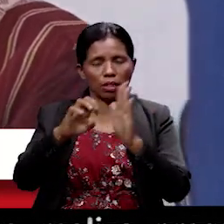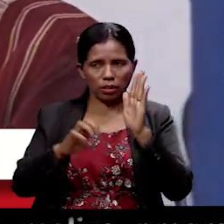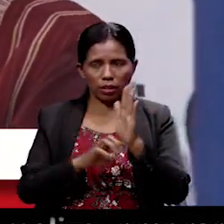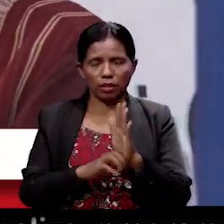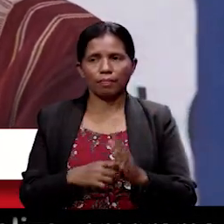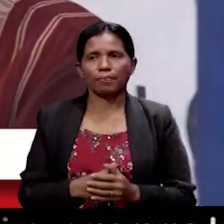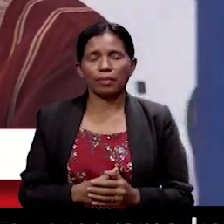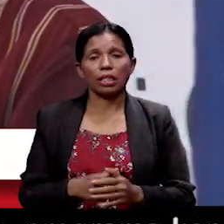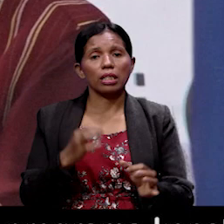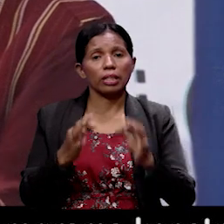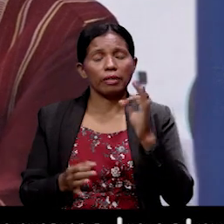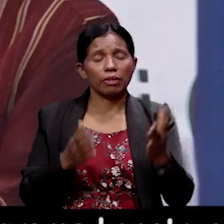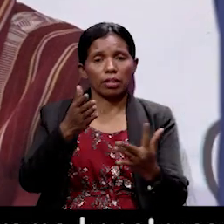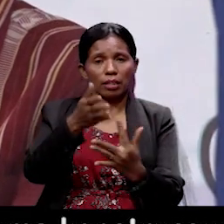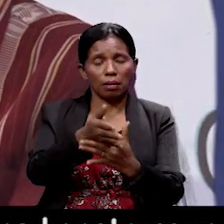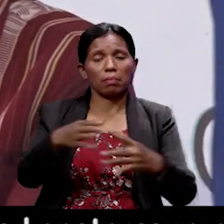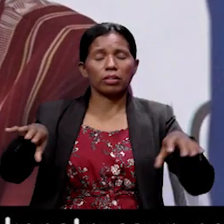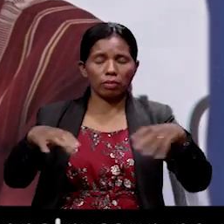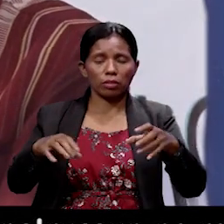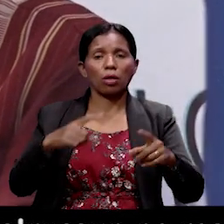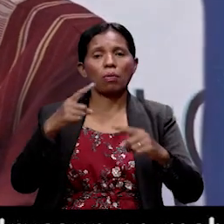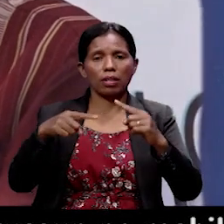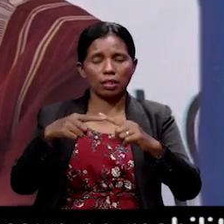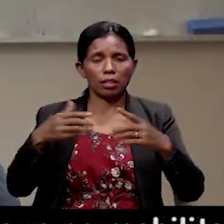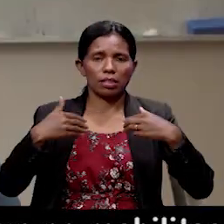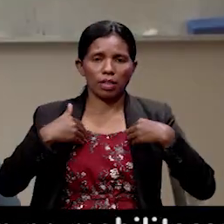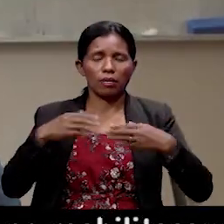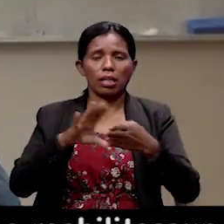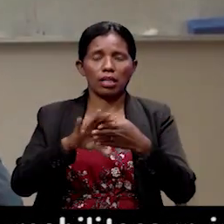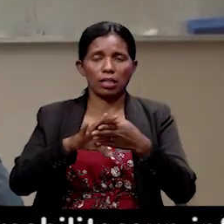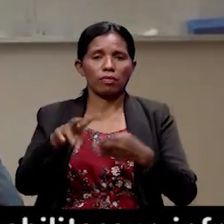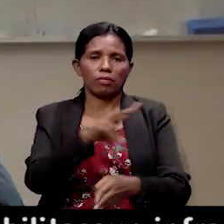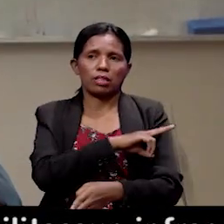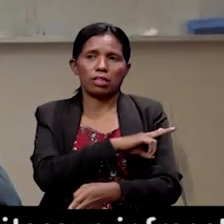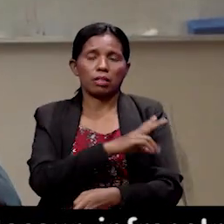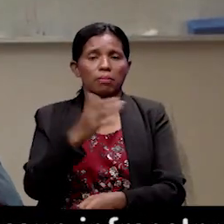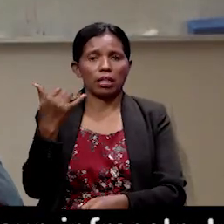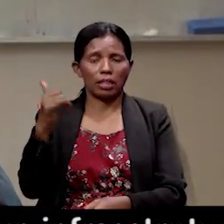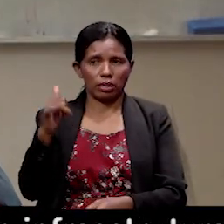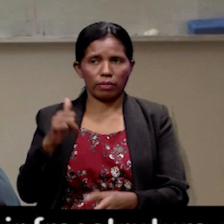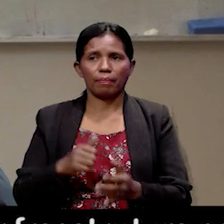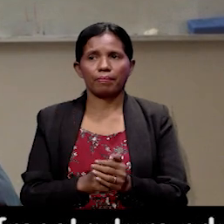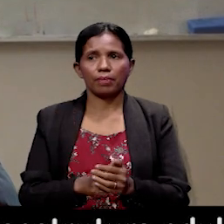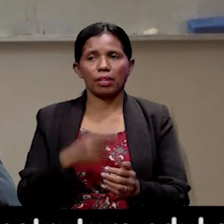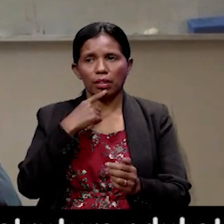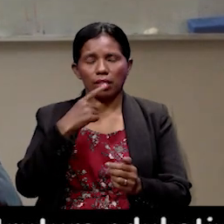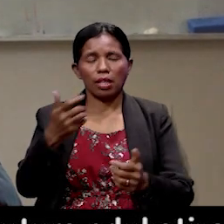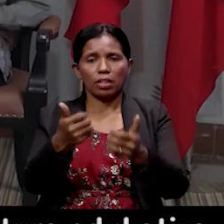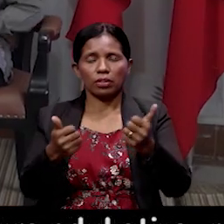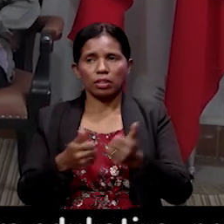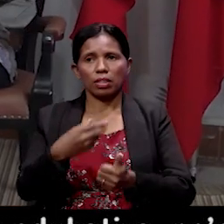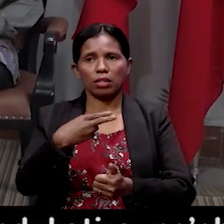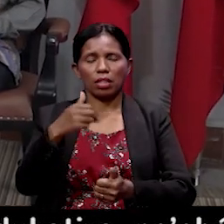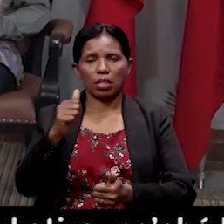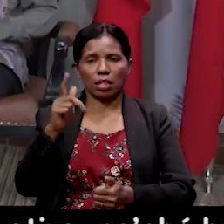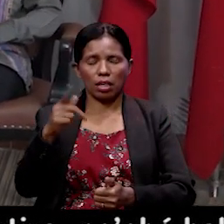tama serviço banhira sira iha cartão vacina. Relaciona hoidane, asosiasaun ha considera